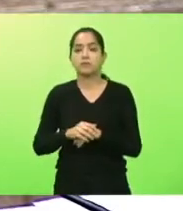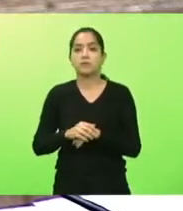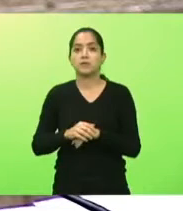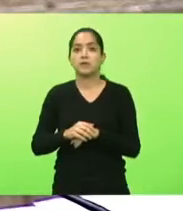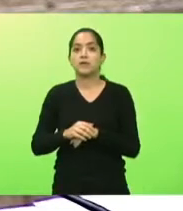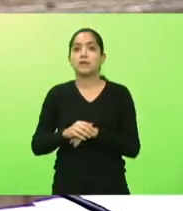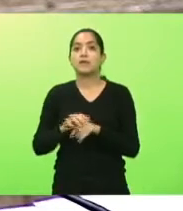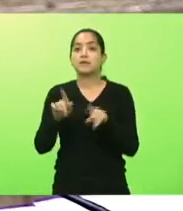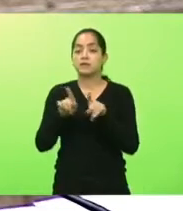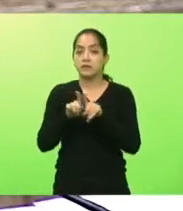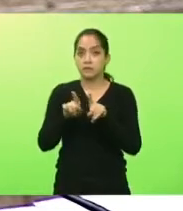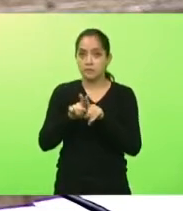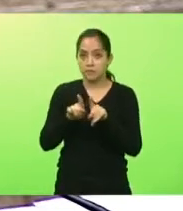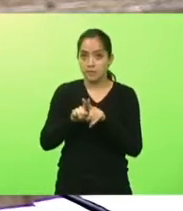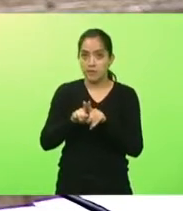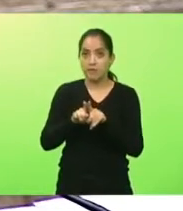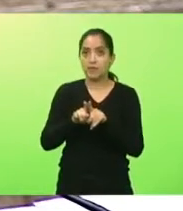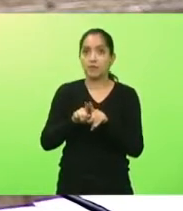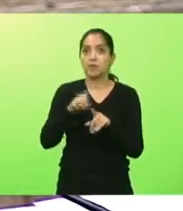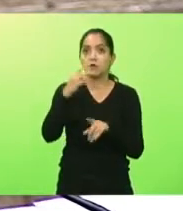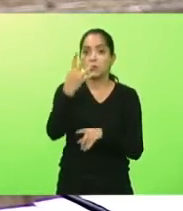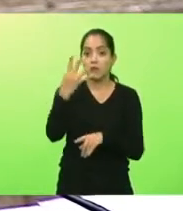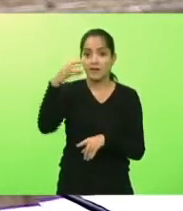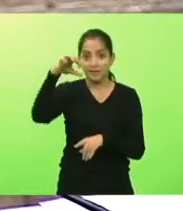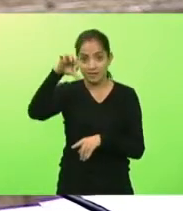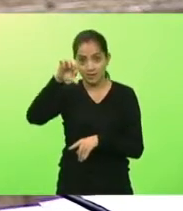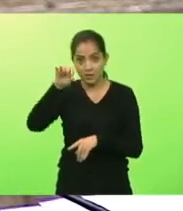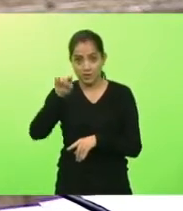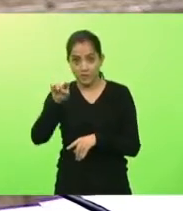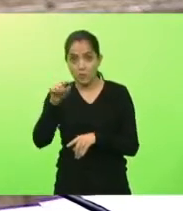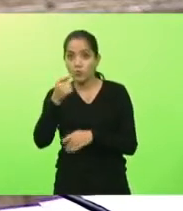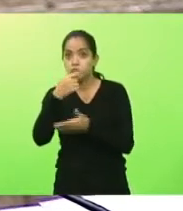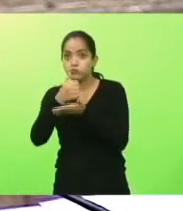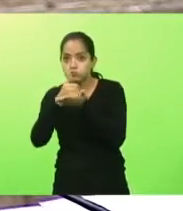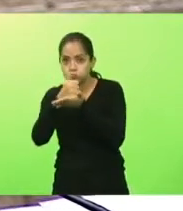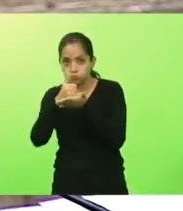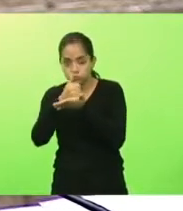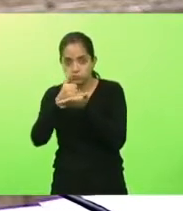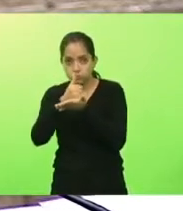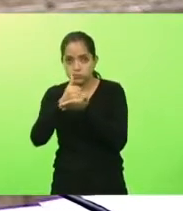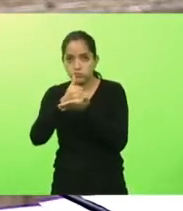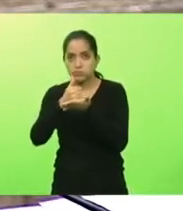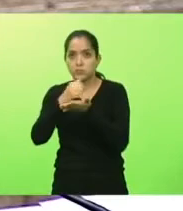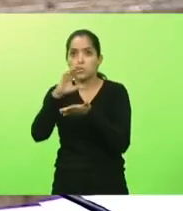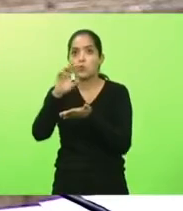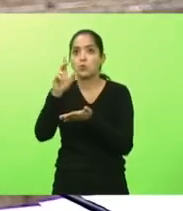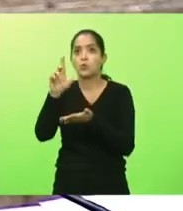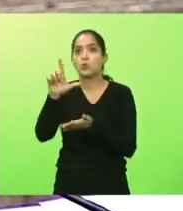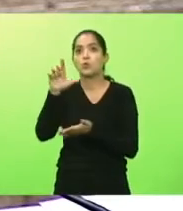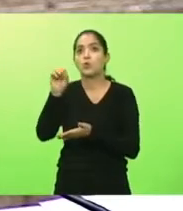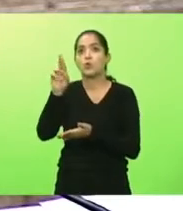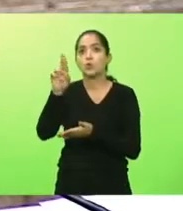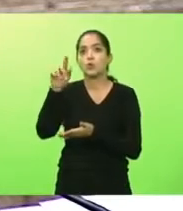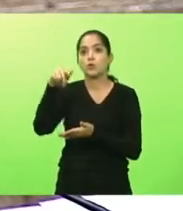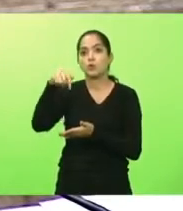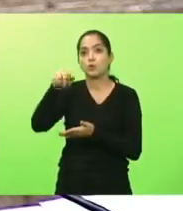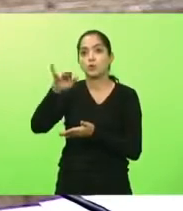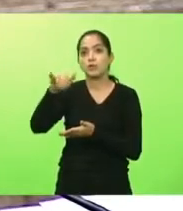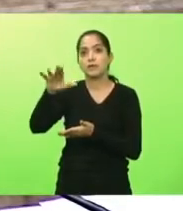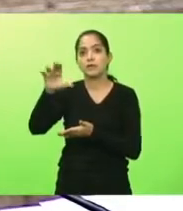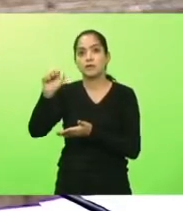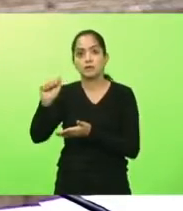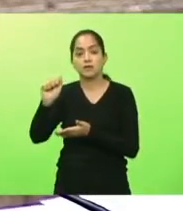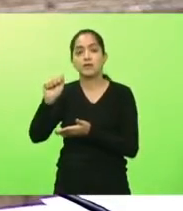também? 49 mil comprimidos de cloroquina para Santa Catarina. O remédio que,